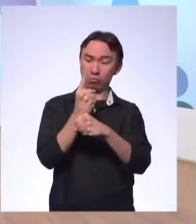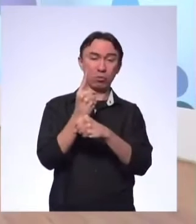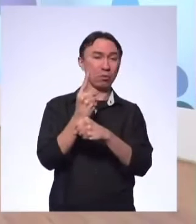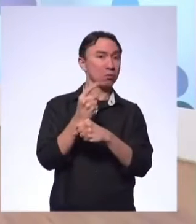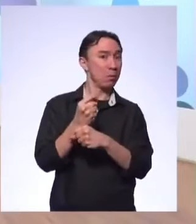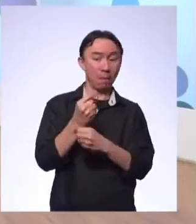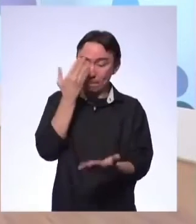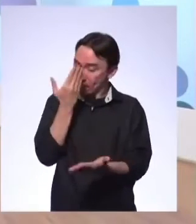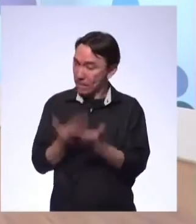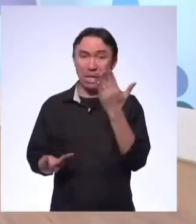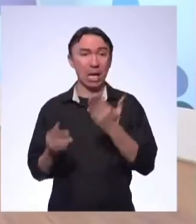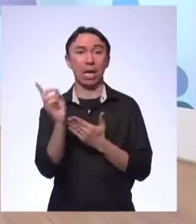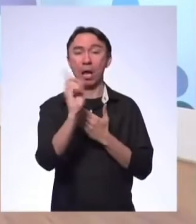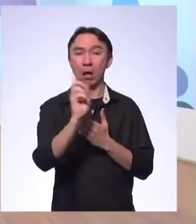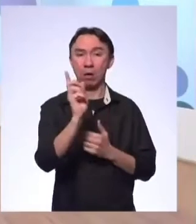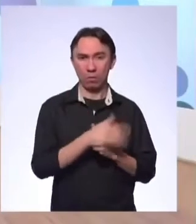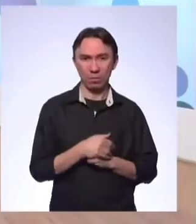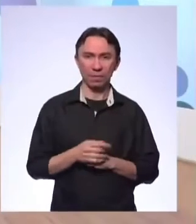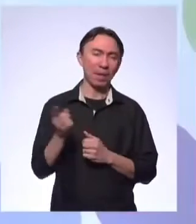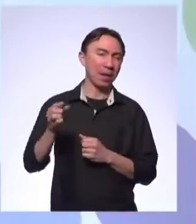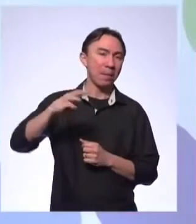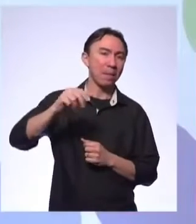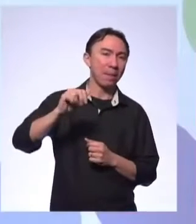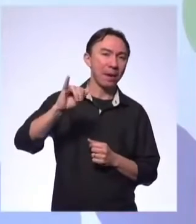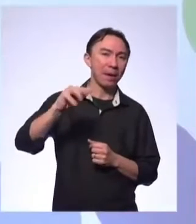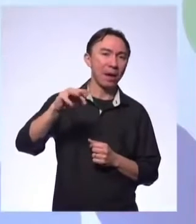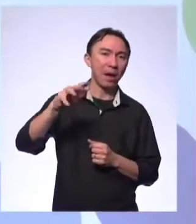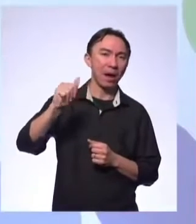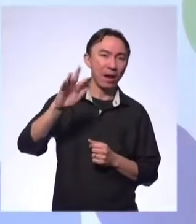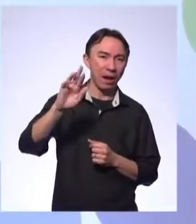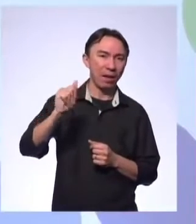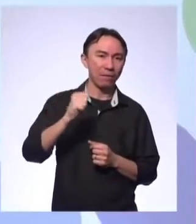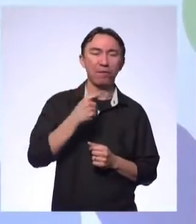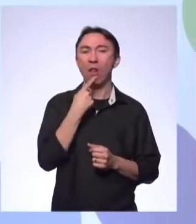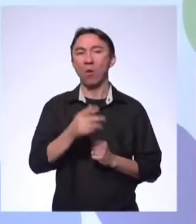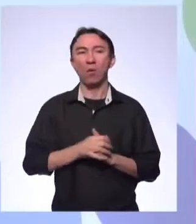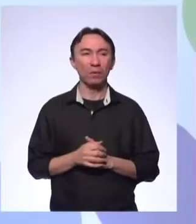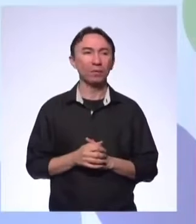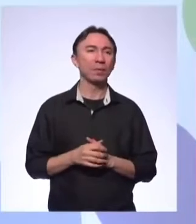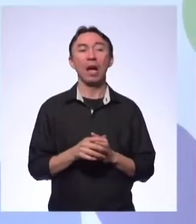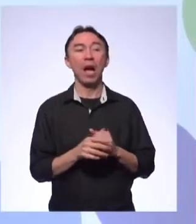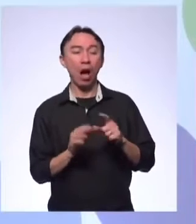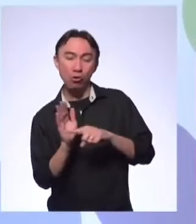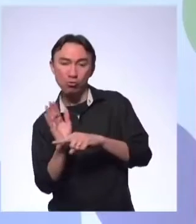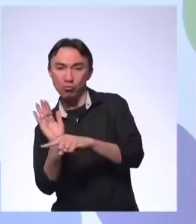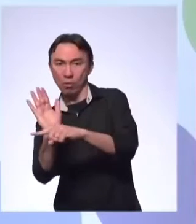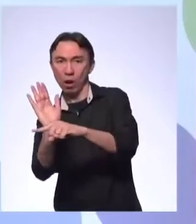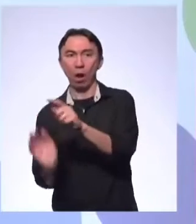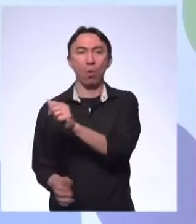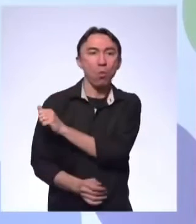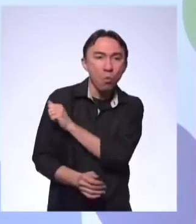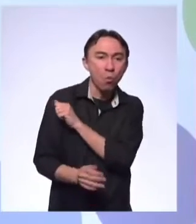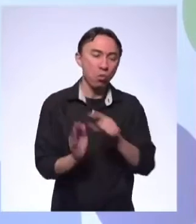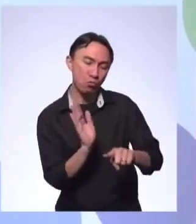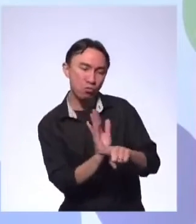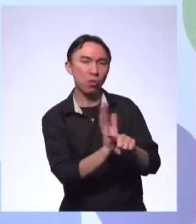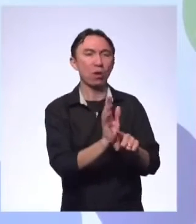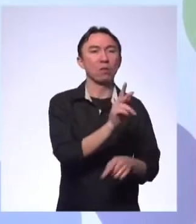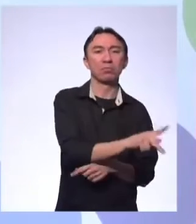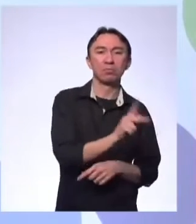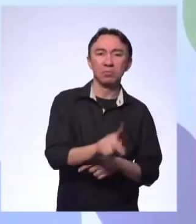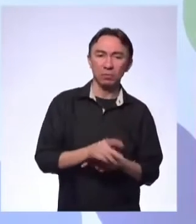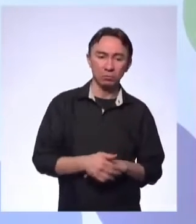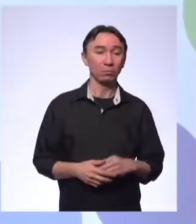a Maiara para ajudar professores e alunos ela conseguimos aprender